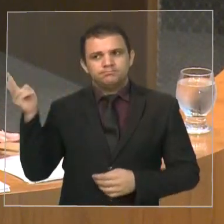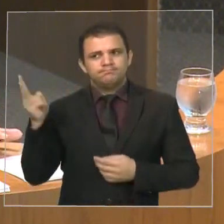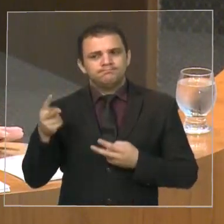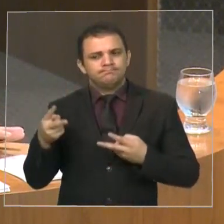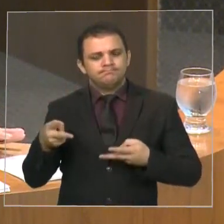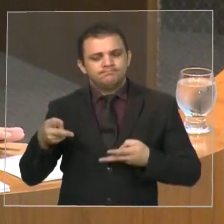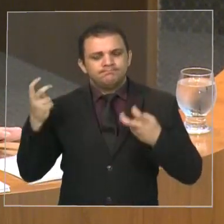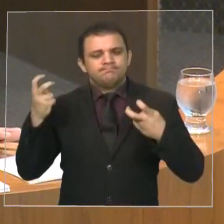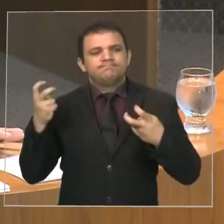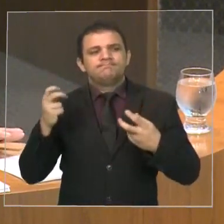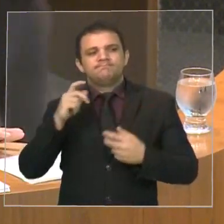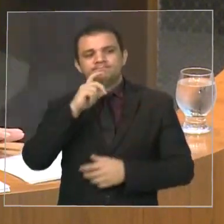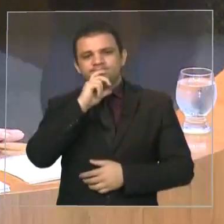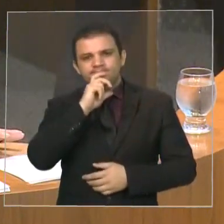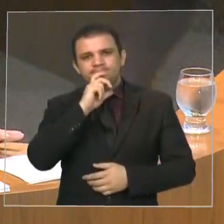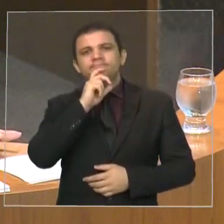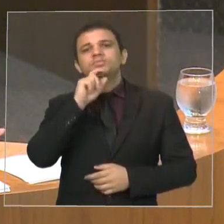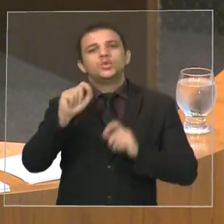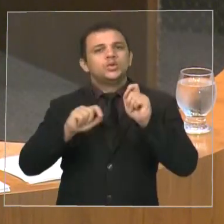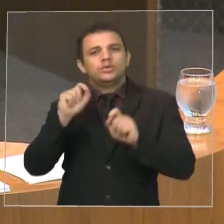eleição está comprometida.